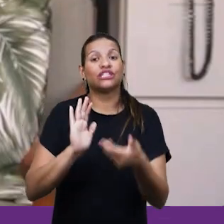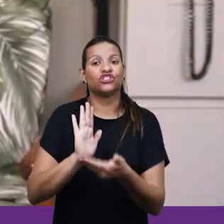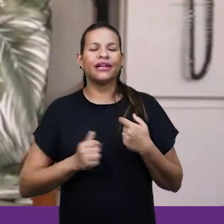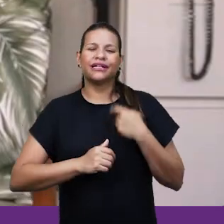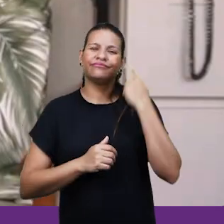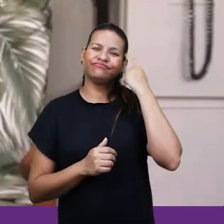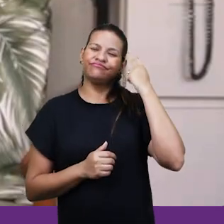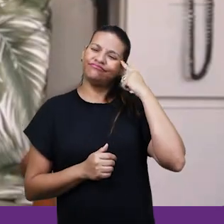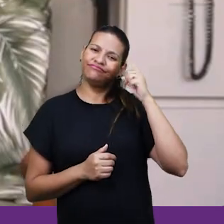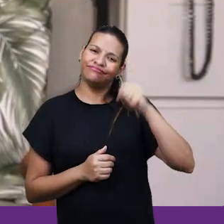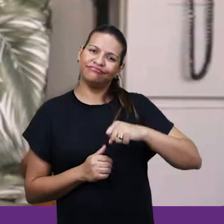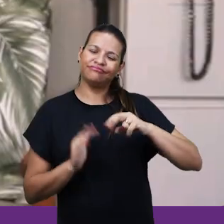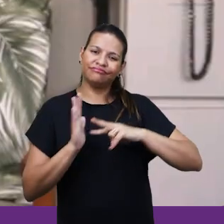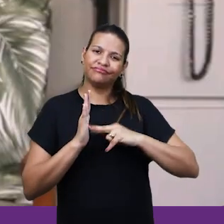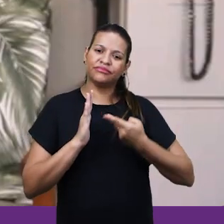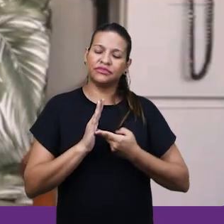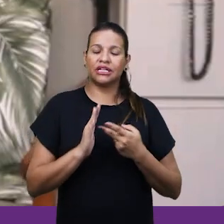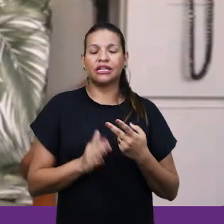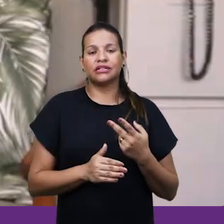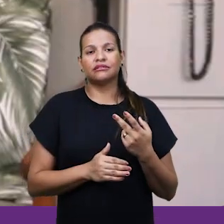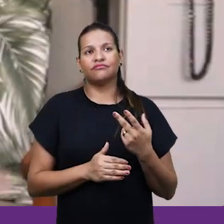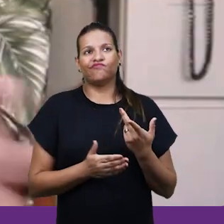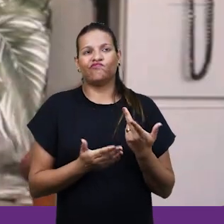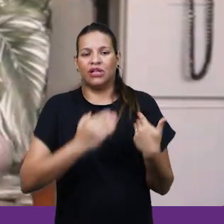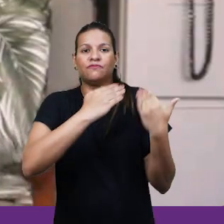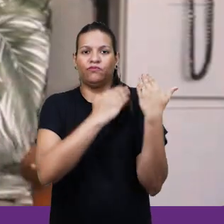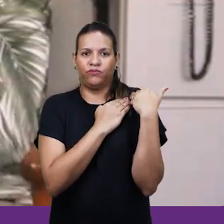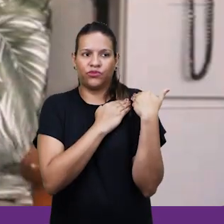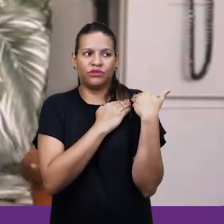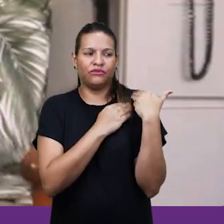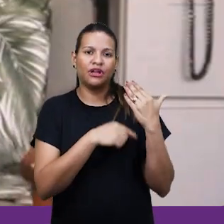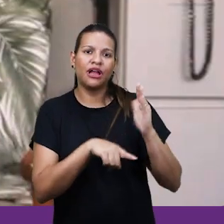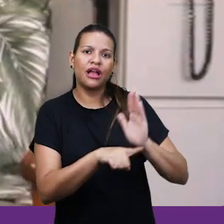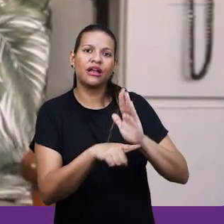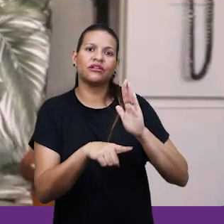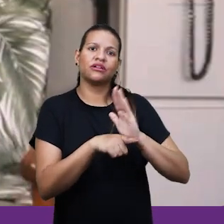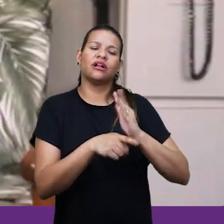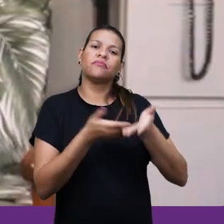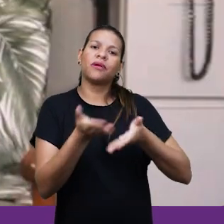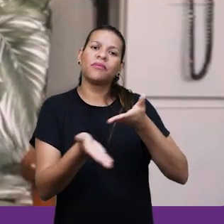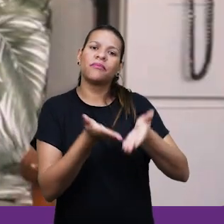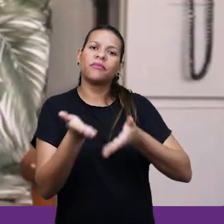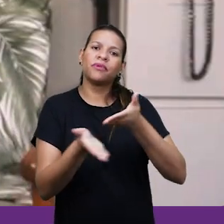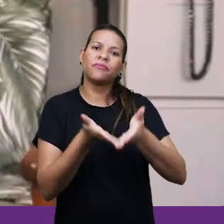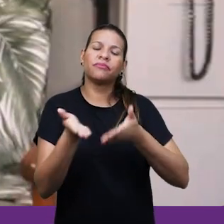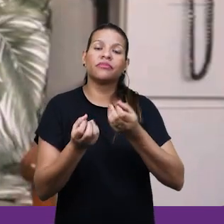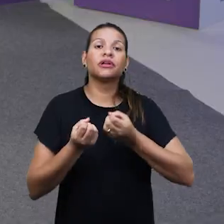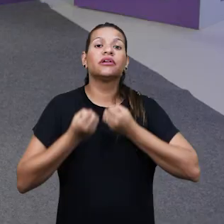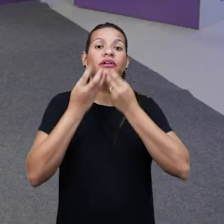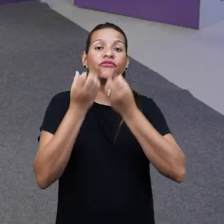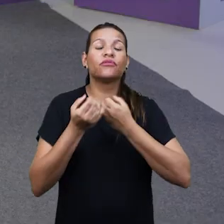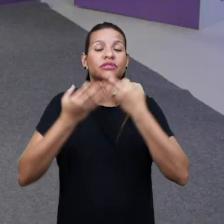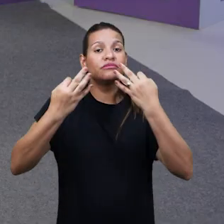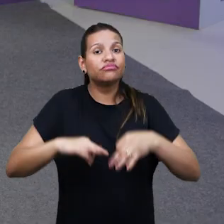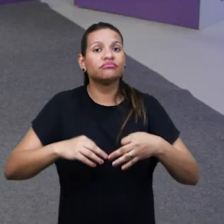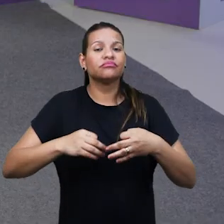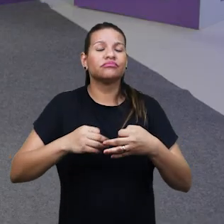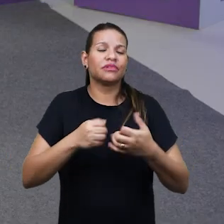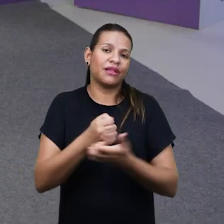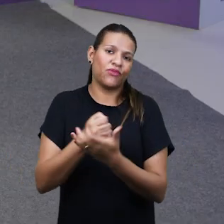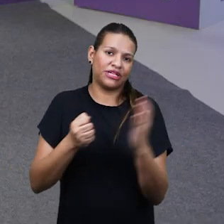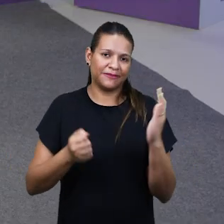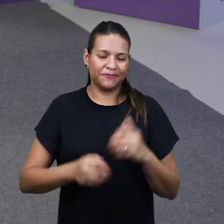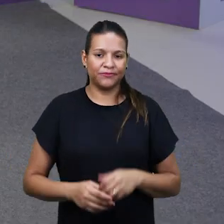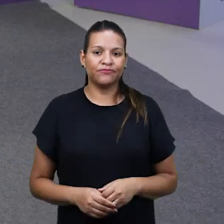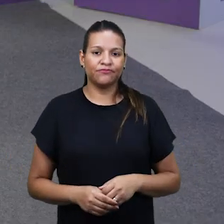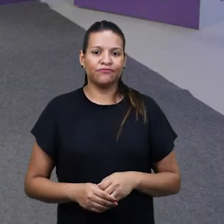descontextualizados. Então, há todo um sistema de multiproteção, assim, que tem uma proteção tanto criminal, quanto do ponto de vista